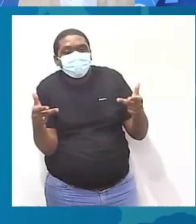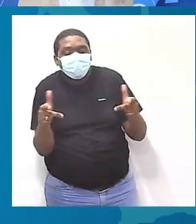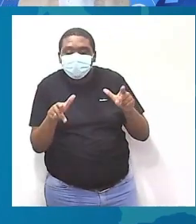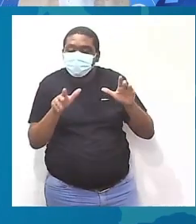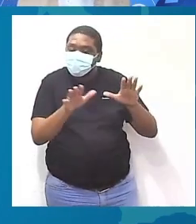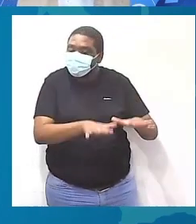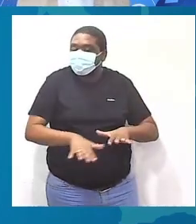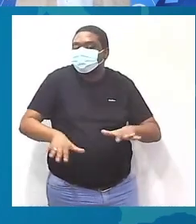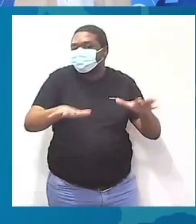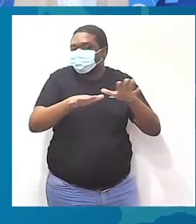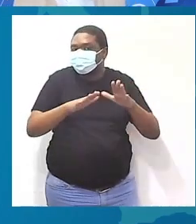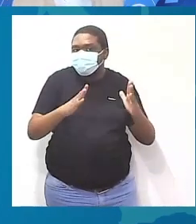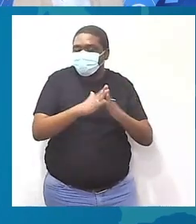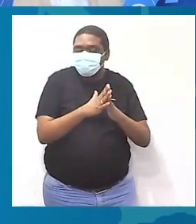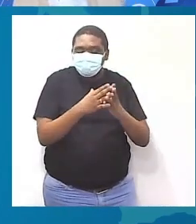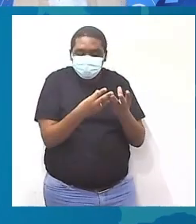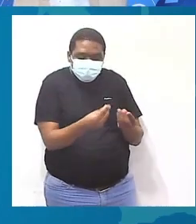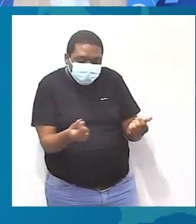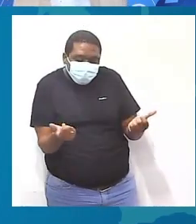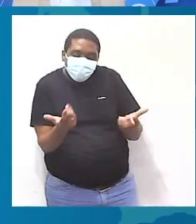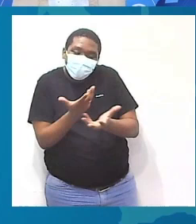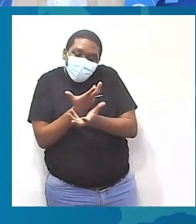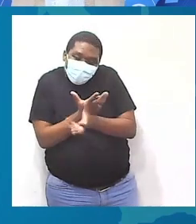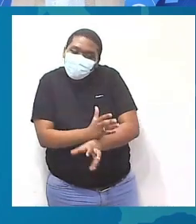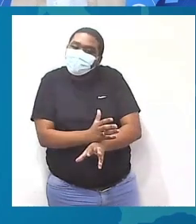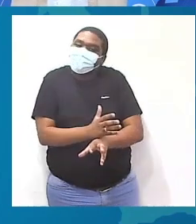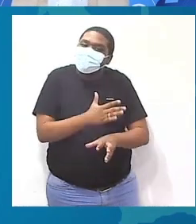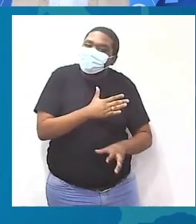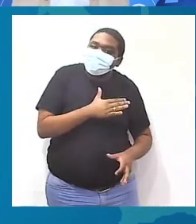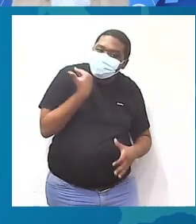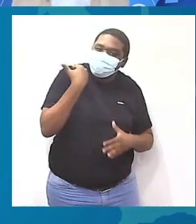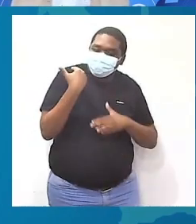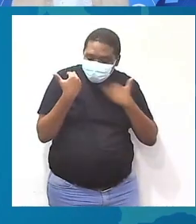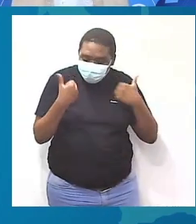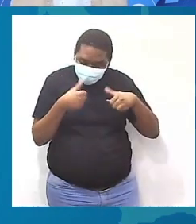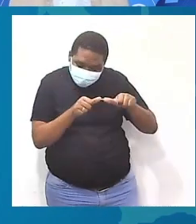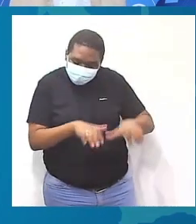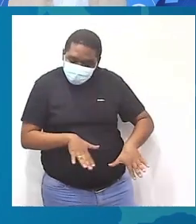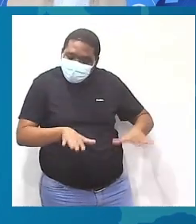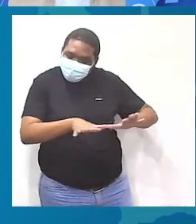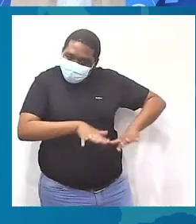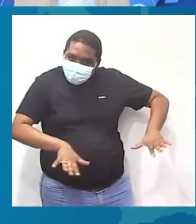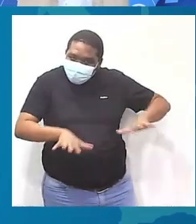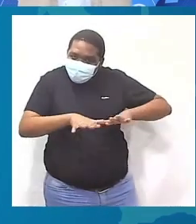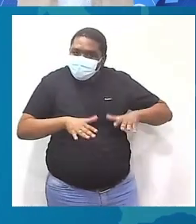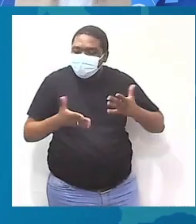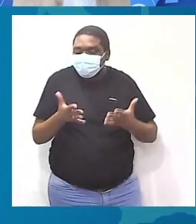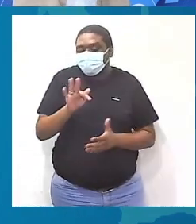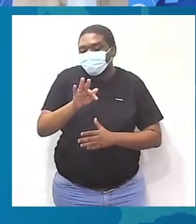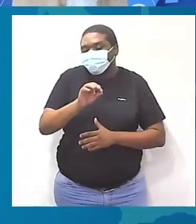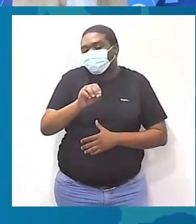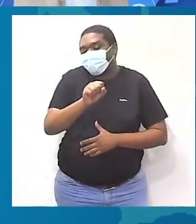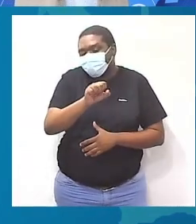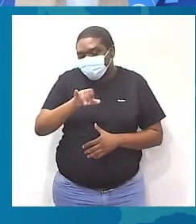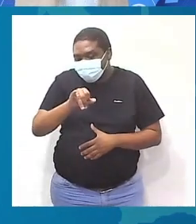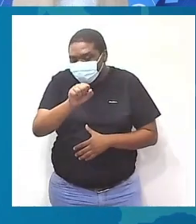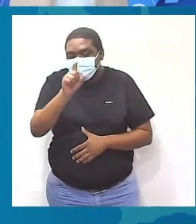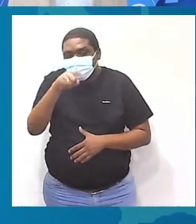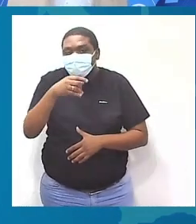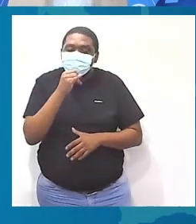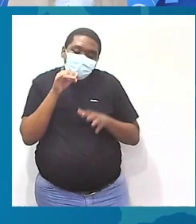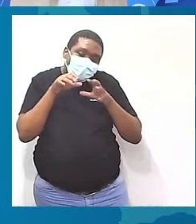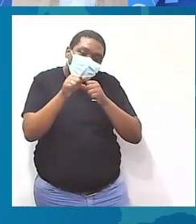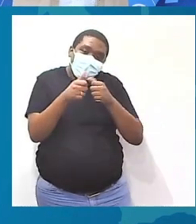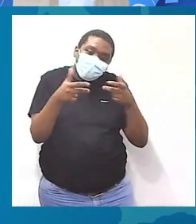geológicos anteriores. Exemplo, né? Os restos desses fósseis, eles são partes de animais ou